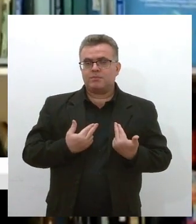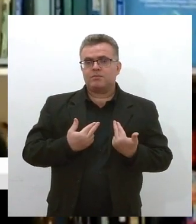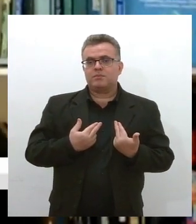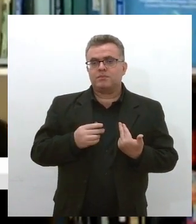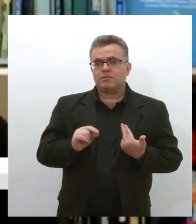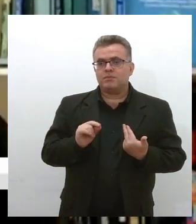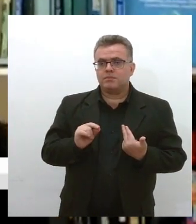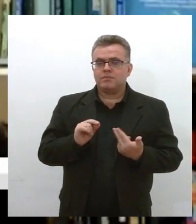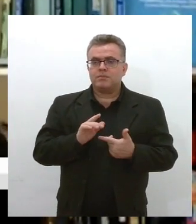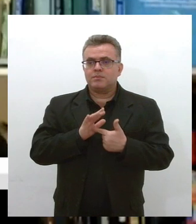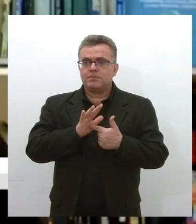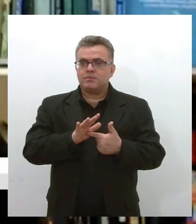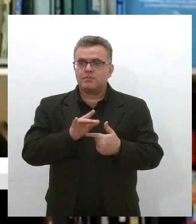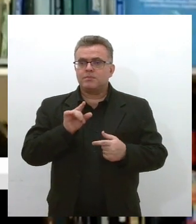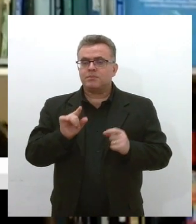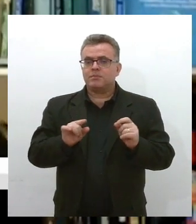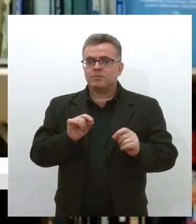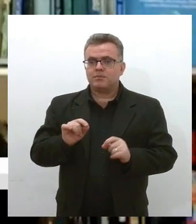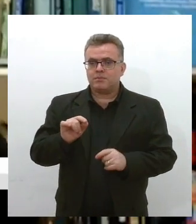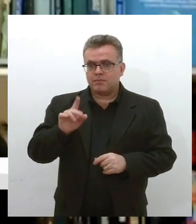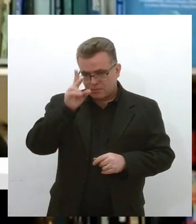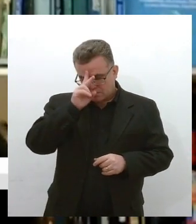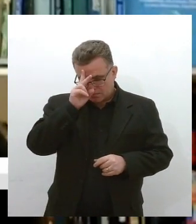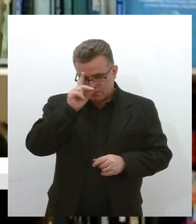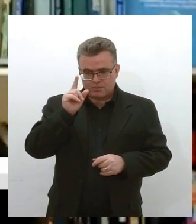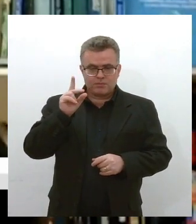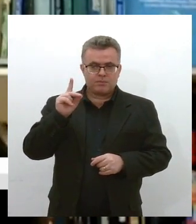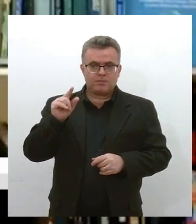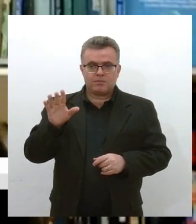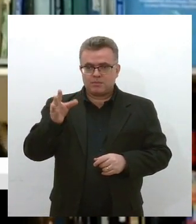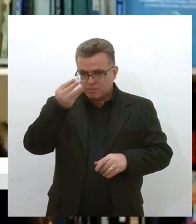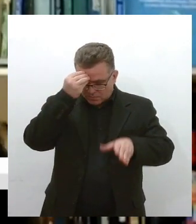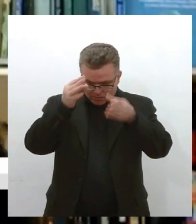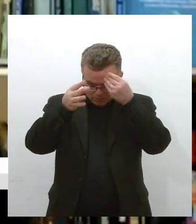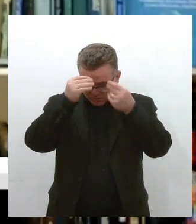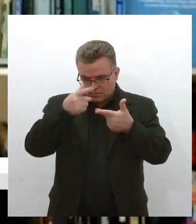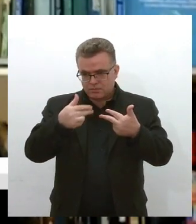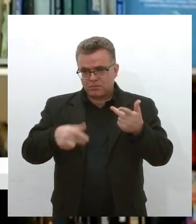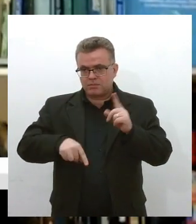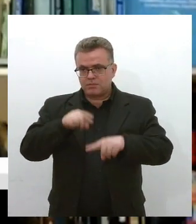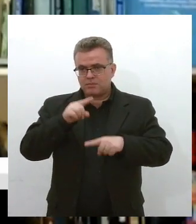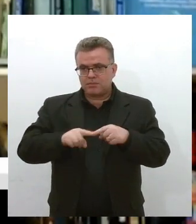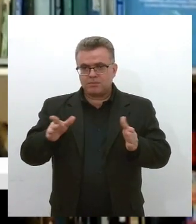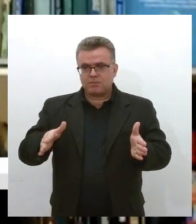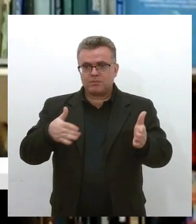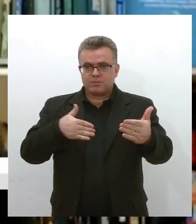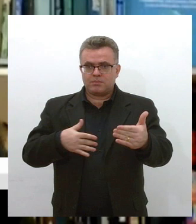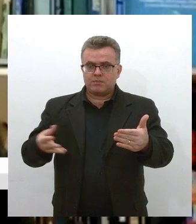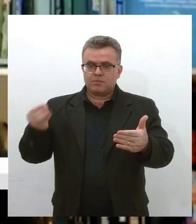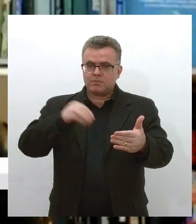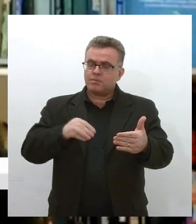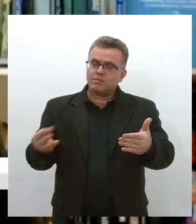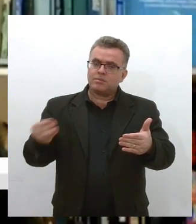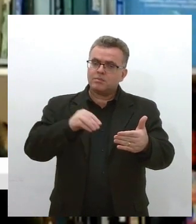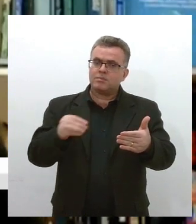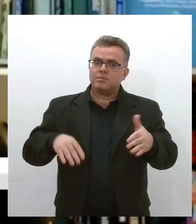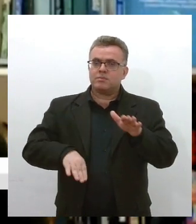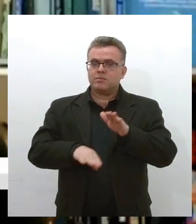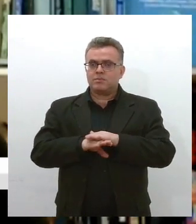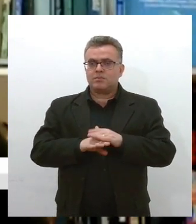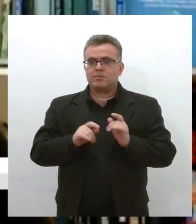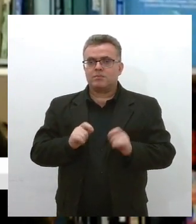que você monte uma caixa de memórias e guarde alguns itens ali que são especiais, que têm um valor sentimental, para que